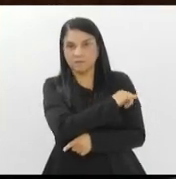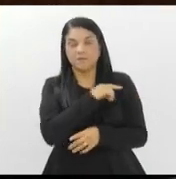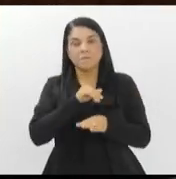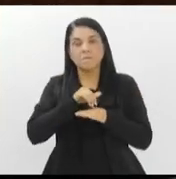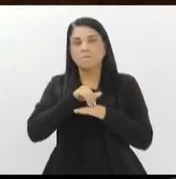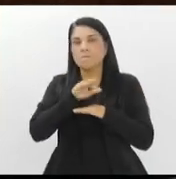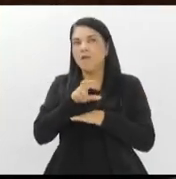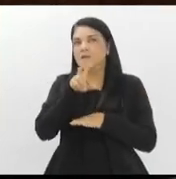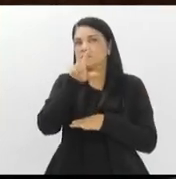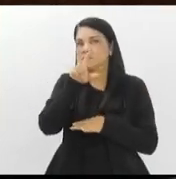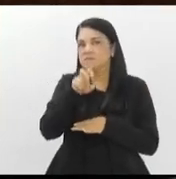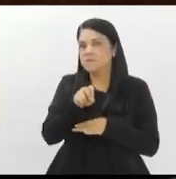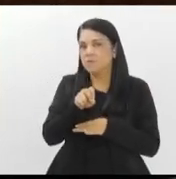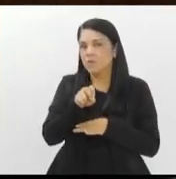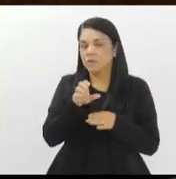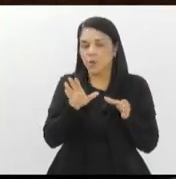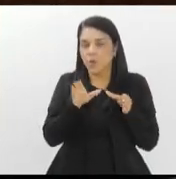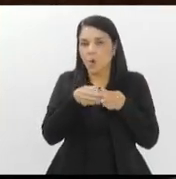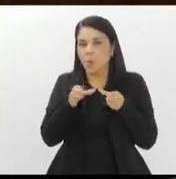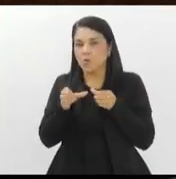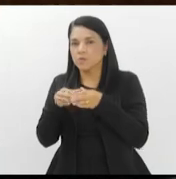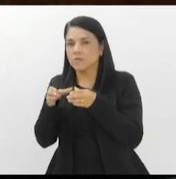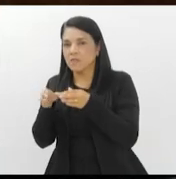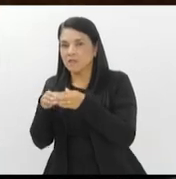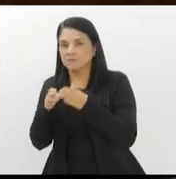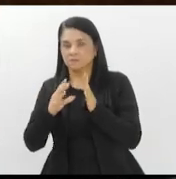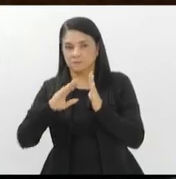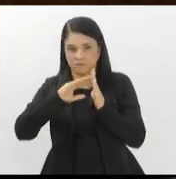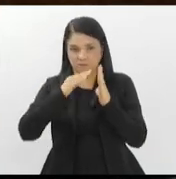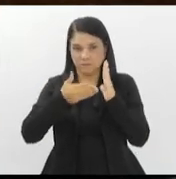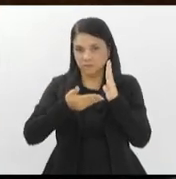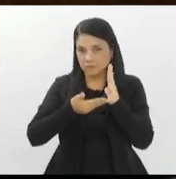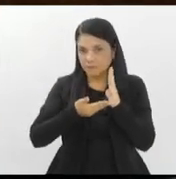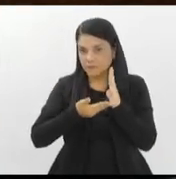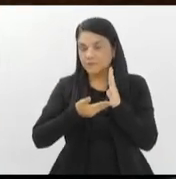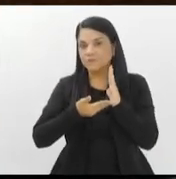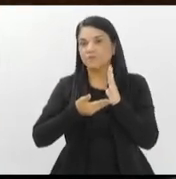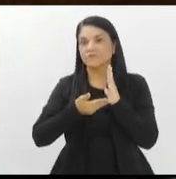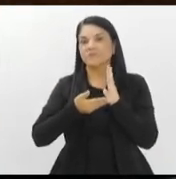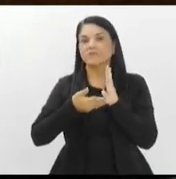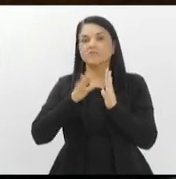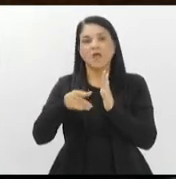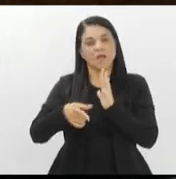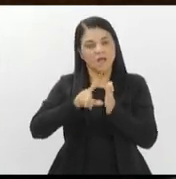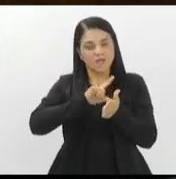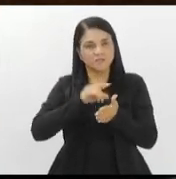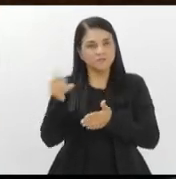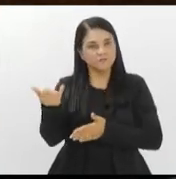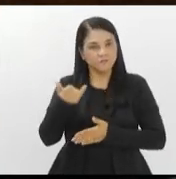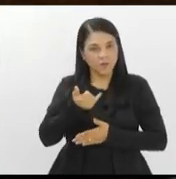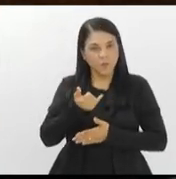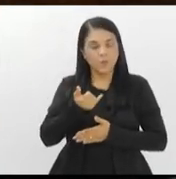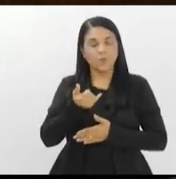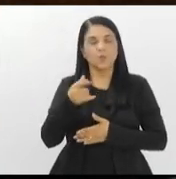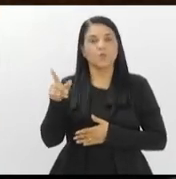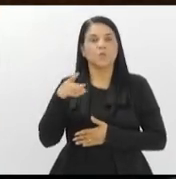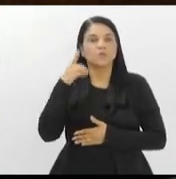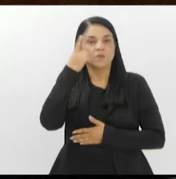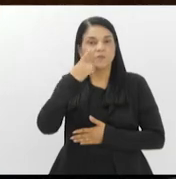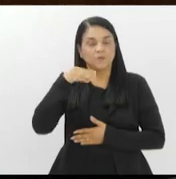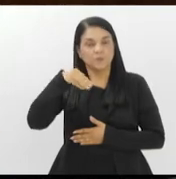de 50 comunidades quilombolas, e, como disse já o deputado Carlos Mink, é